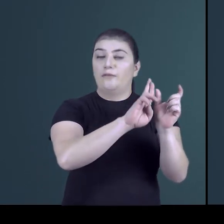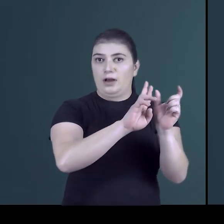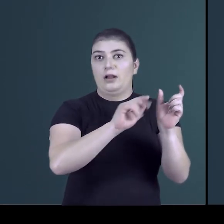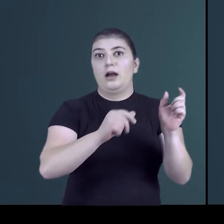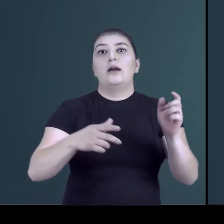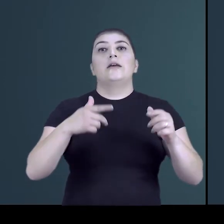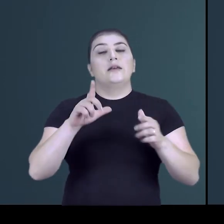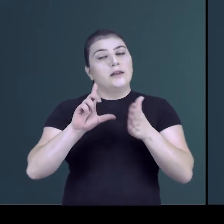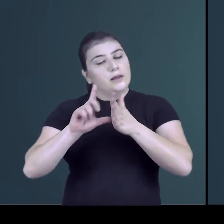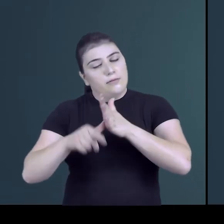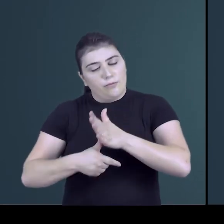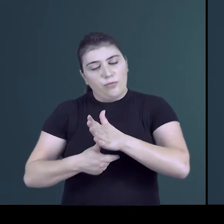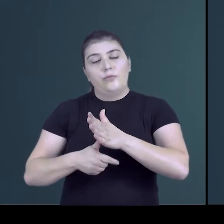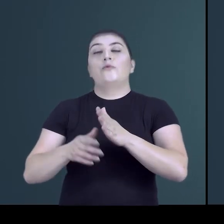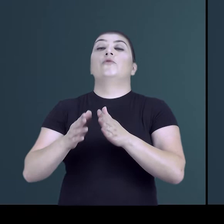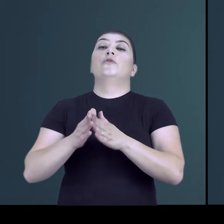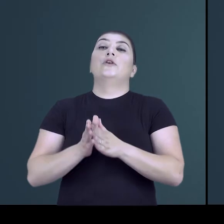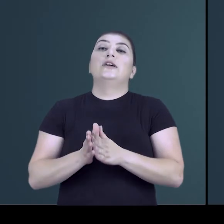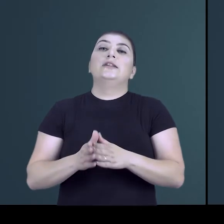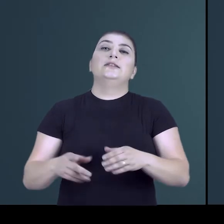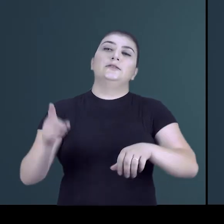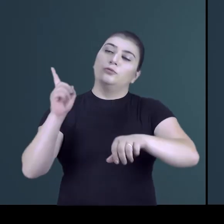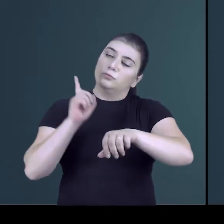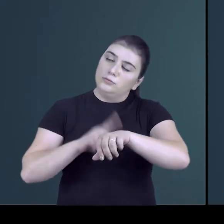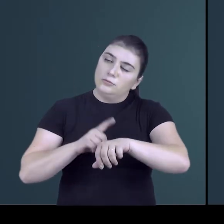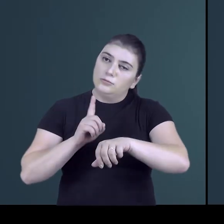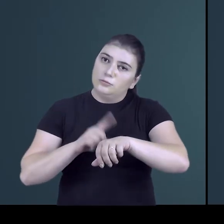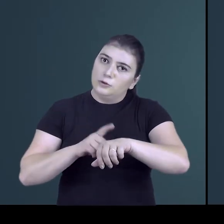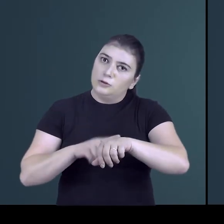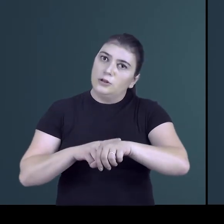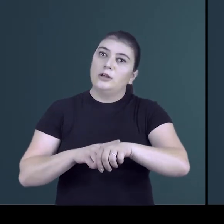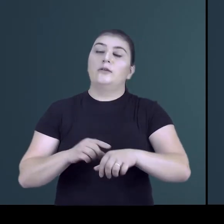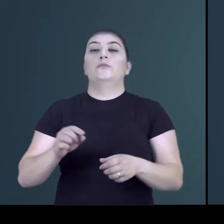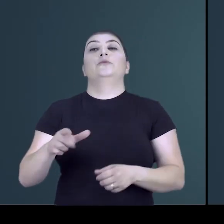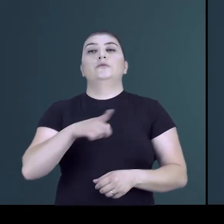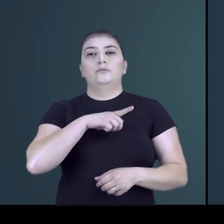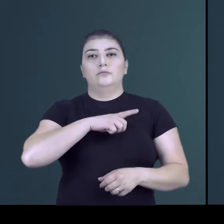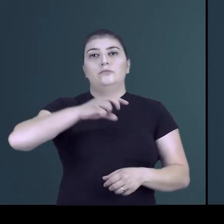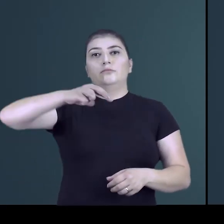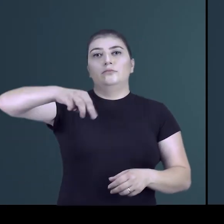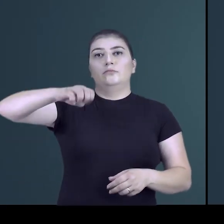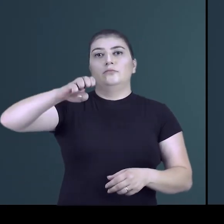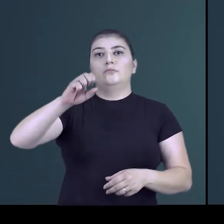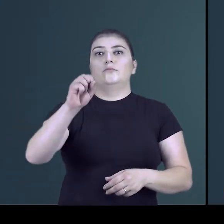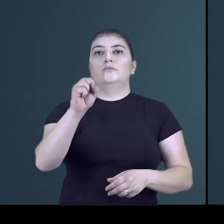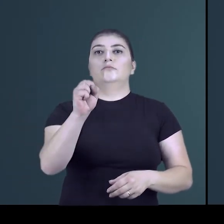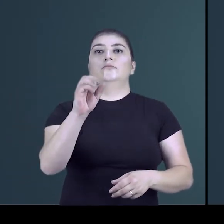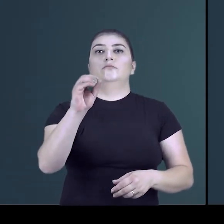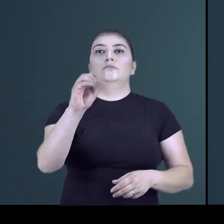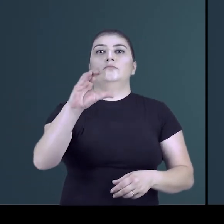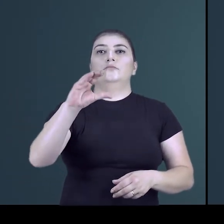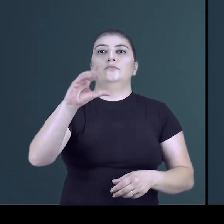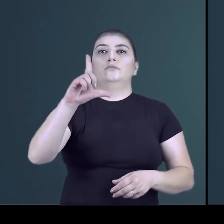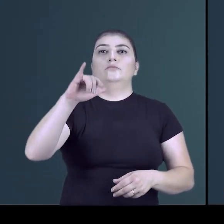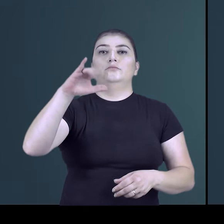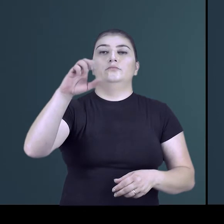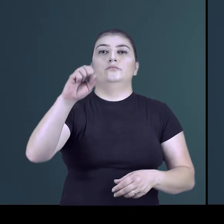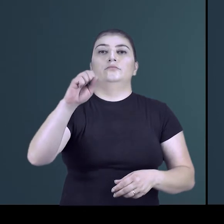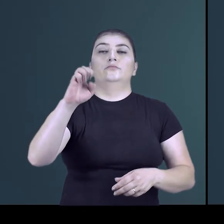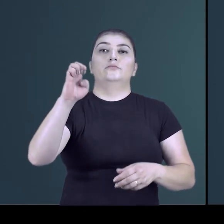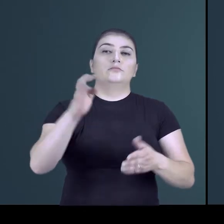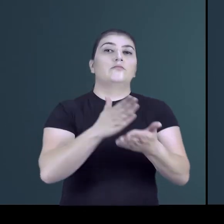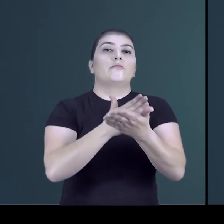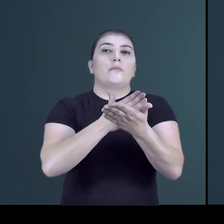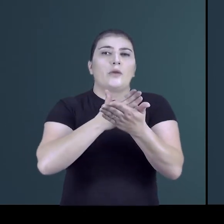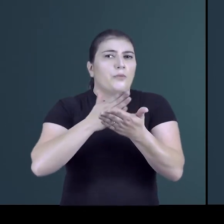desinência, a formação temporal dele. Assim temos a mesóclise. Quando tivermos verbos iniciando